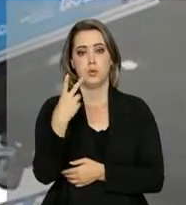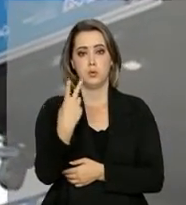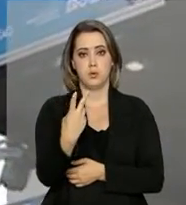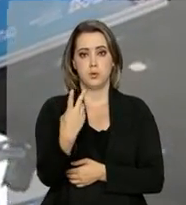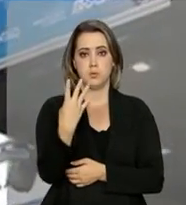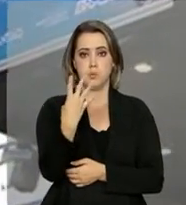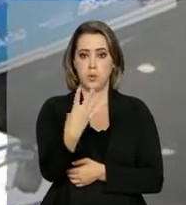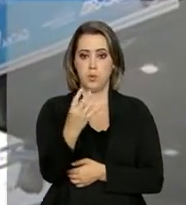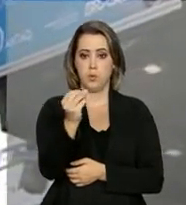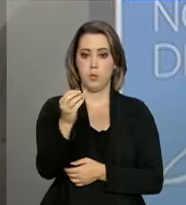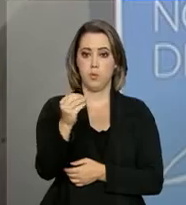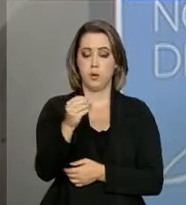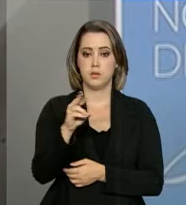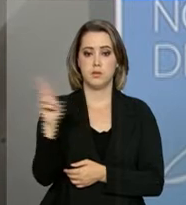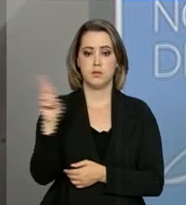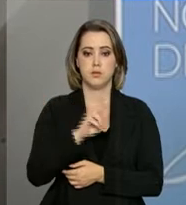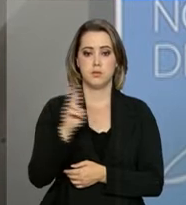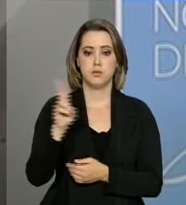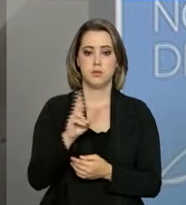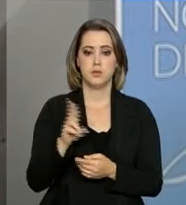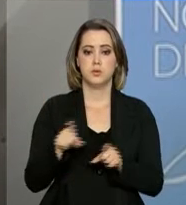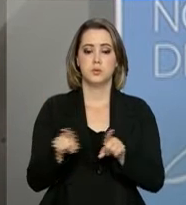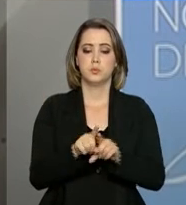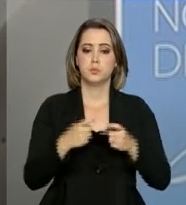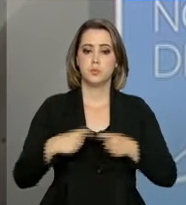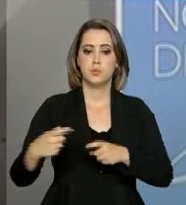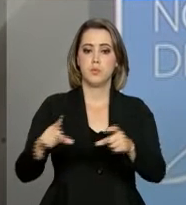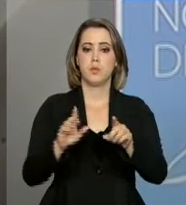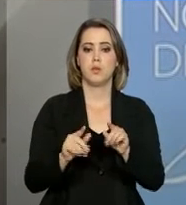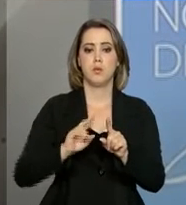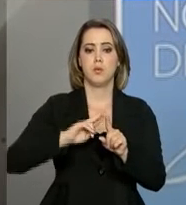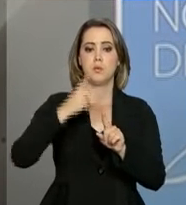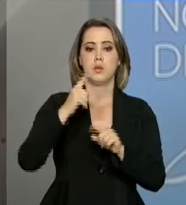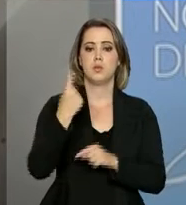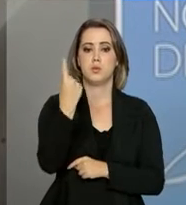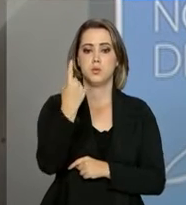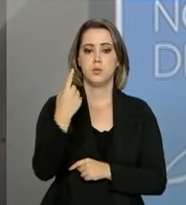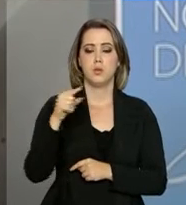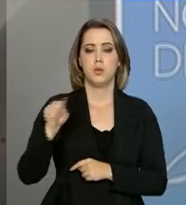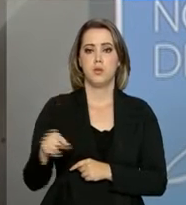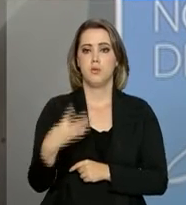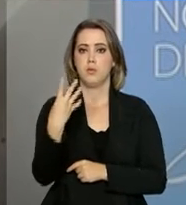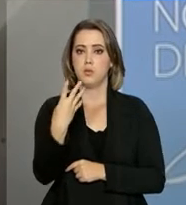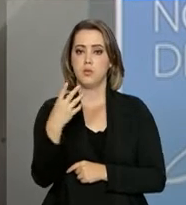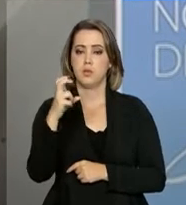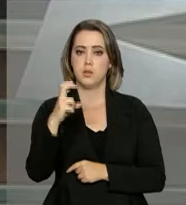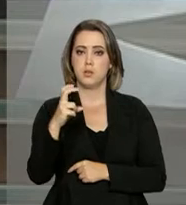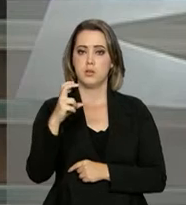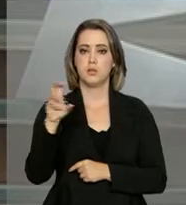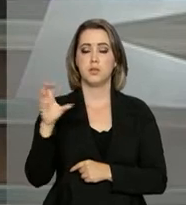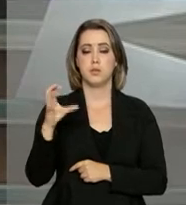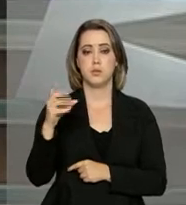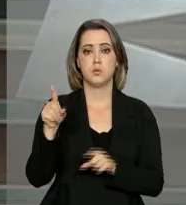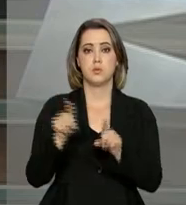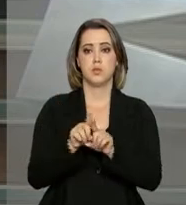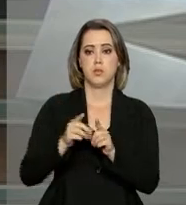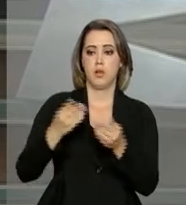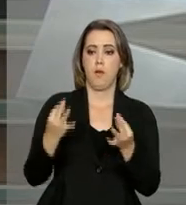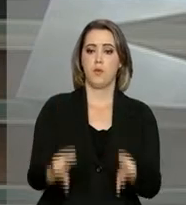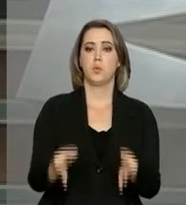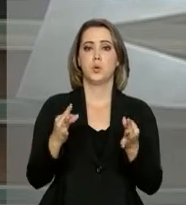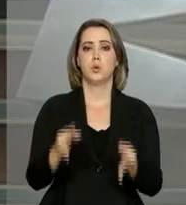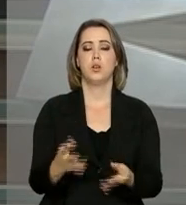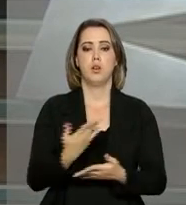pelo arrendamento da área e mais um real e quarenta e cinco centavos por tonelada movimentada no primeiro terminal pelo segundo terminal